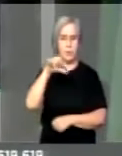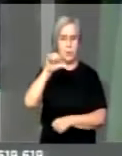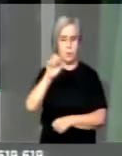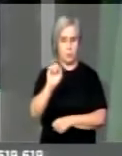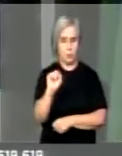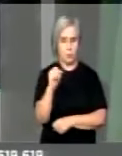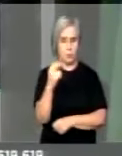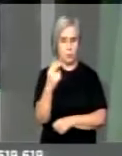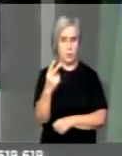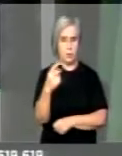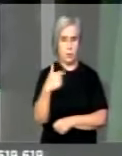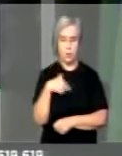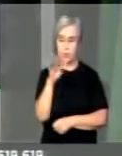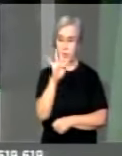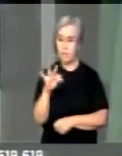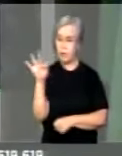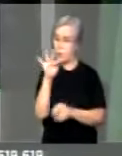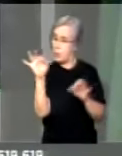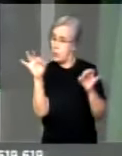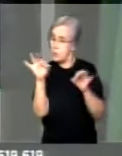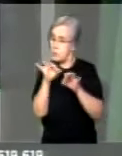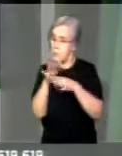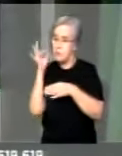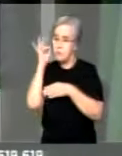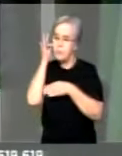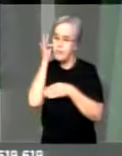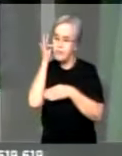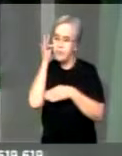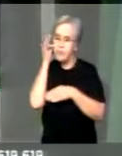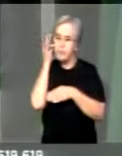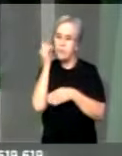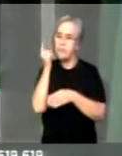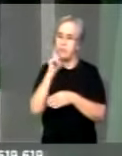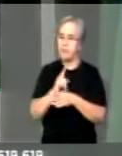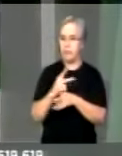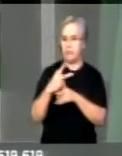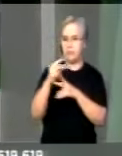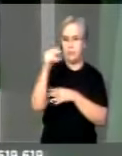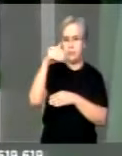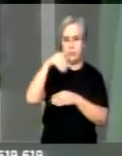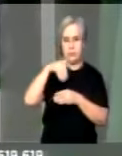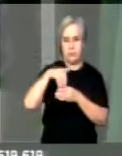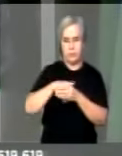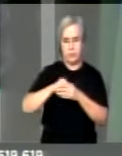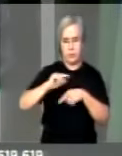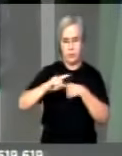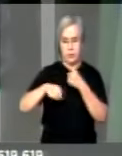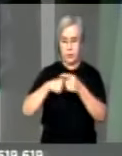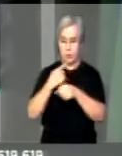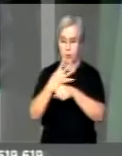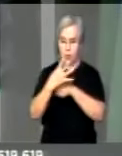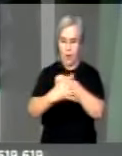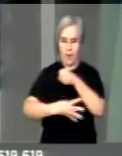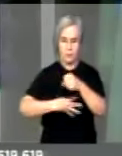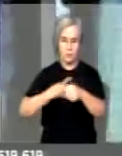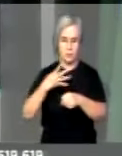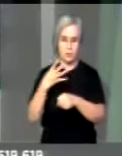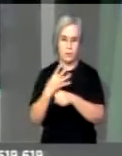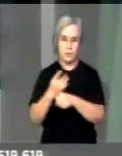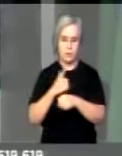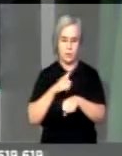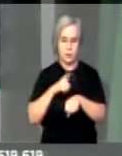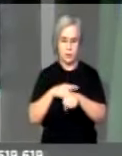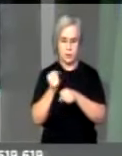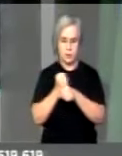Tinha acabado de sair da faculdade e fui eleito. Depois disso, passaram-se 4 anos, era um mandato de